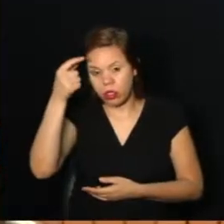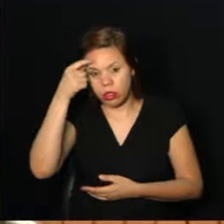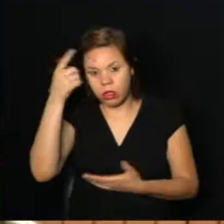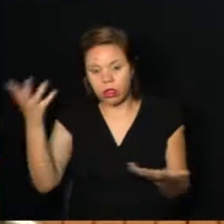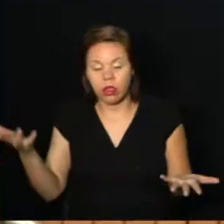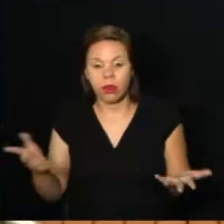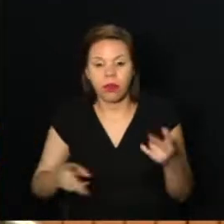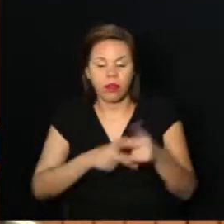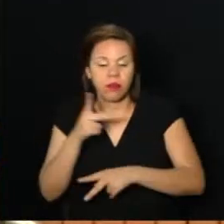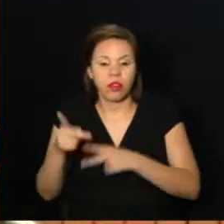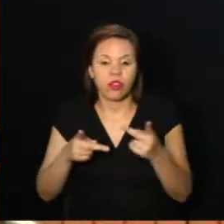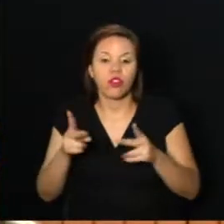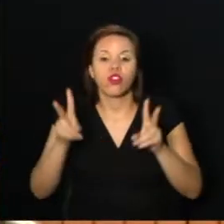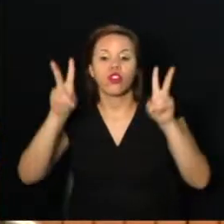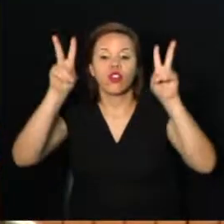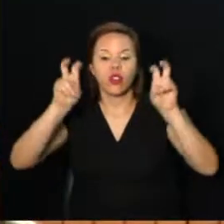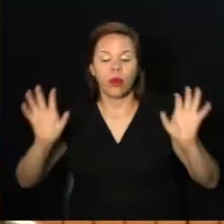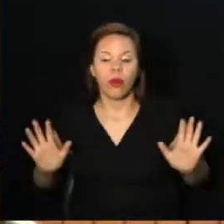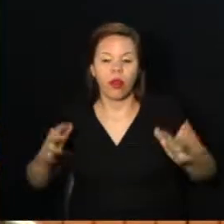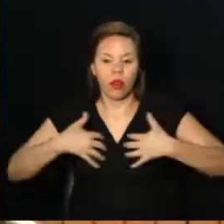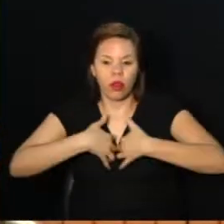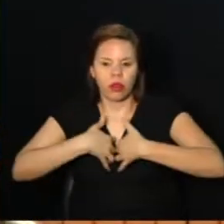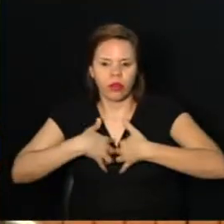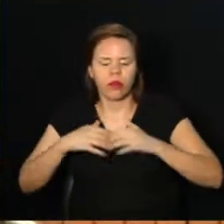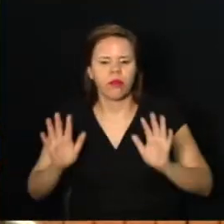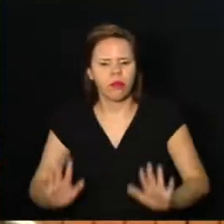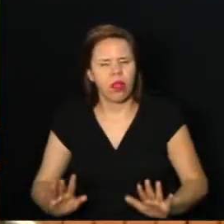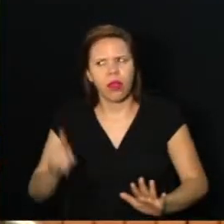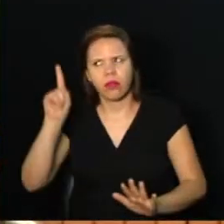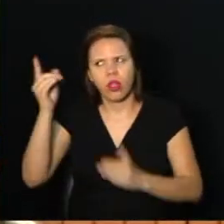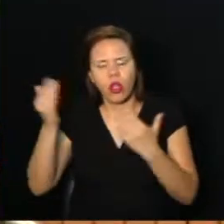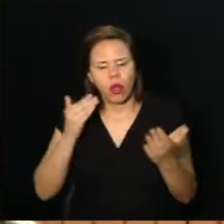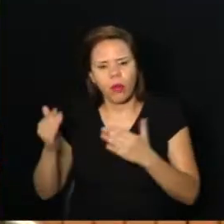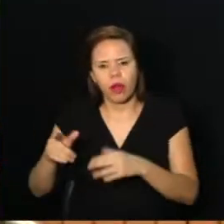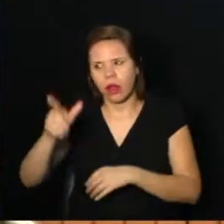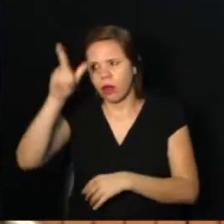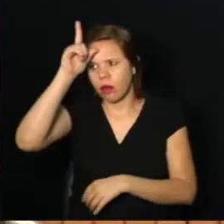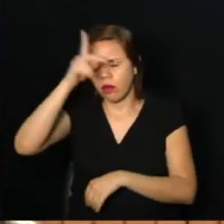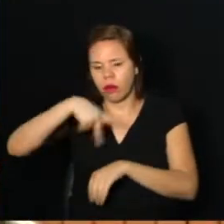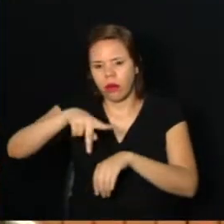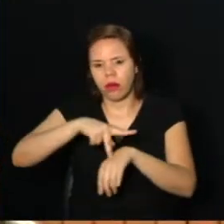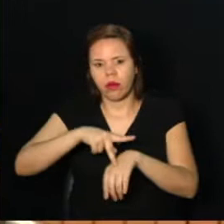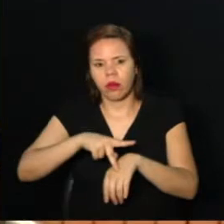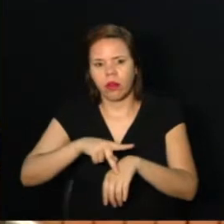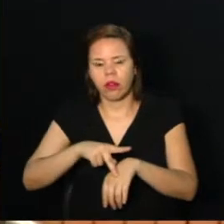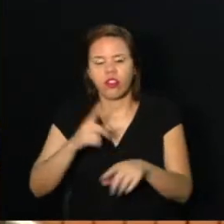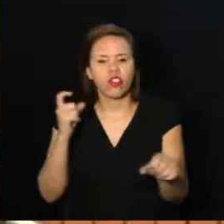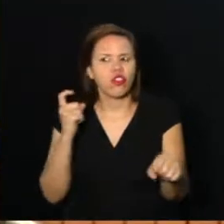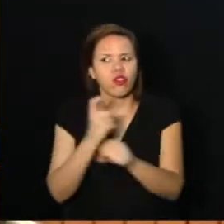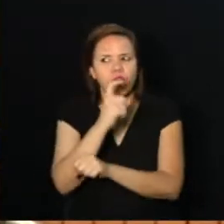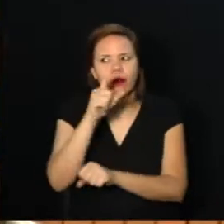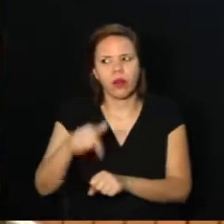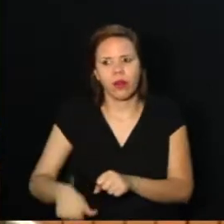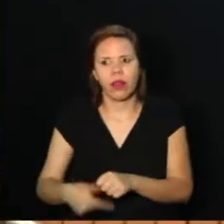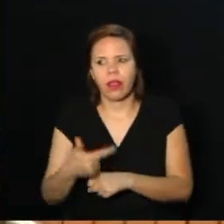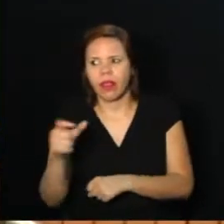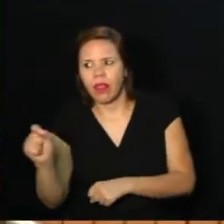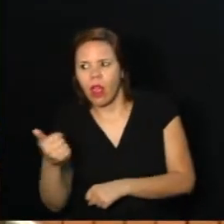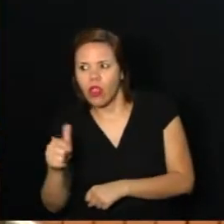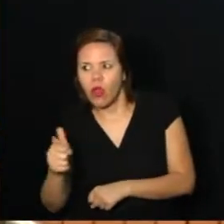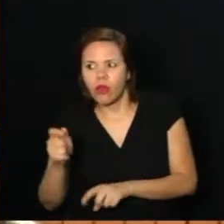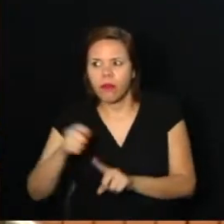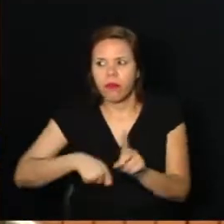Na Alemanha, ele é diagnosticado aos 10, 11 meses. Aqui no Brasil, 11 anos. Quer dizer,